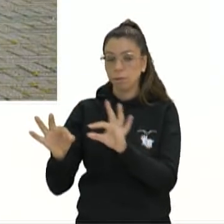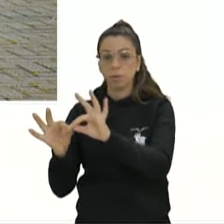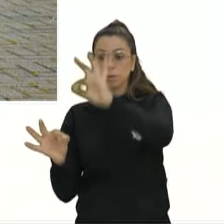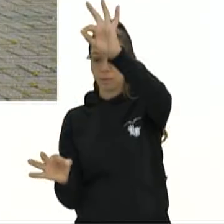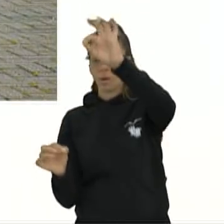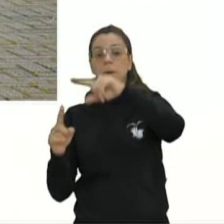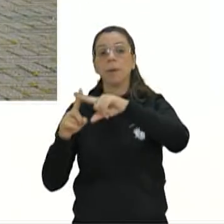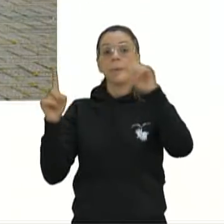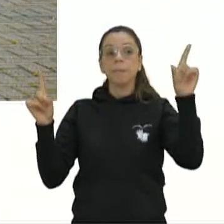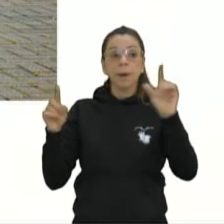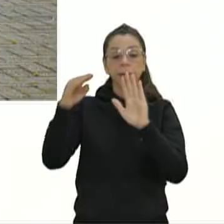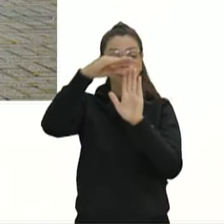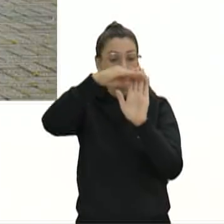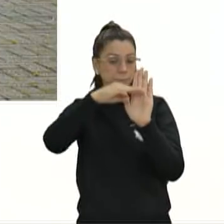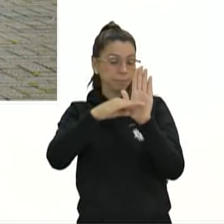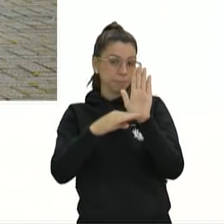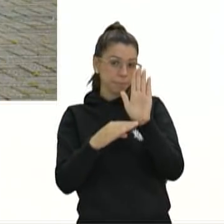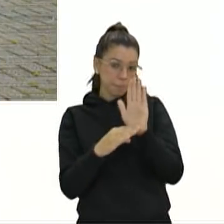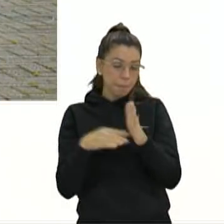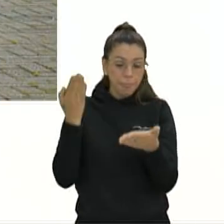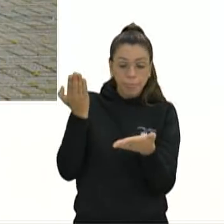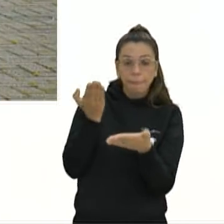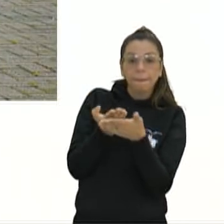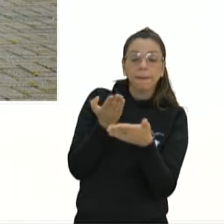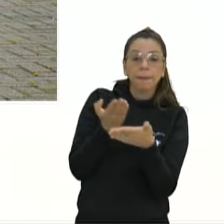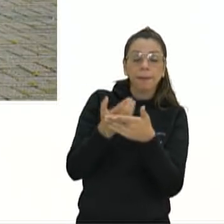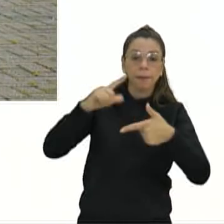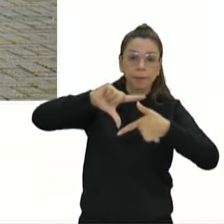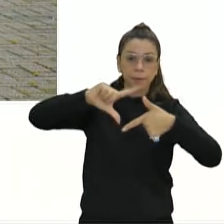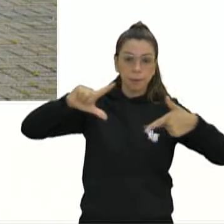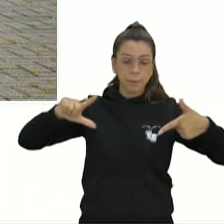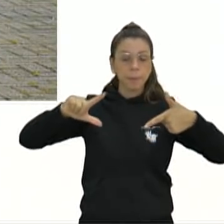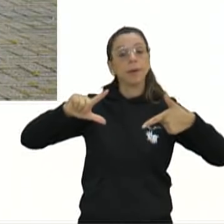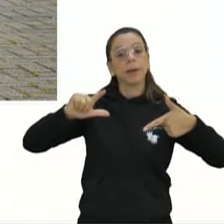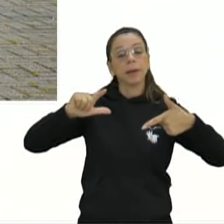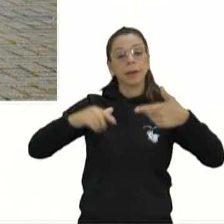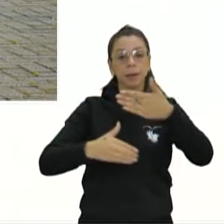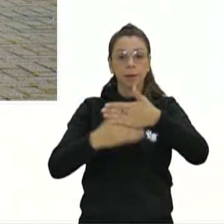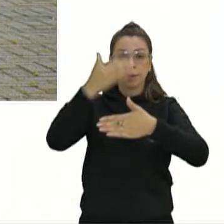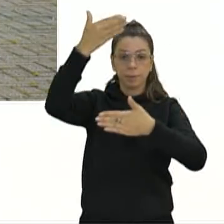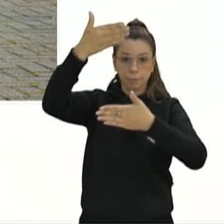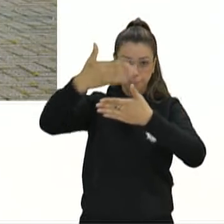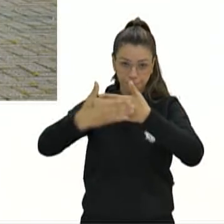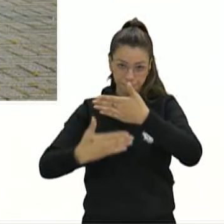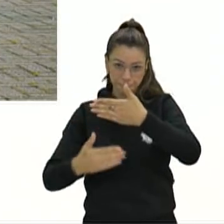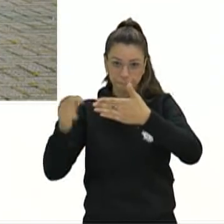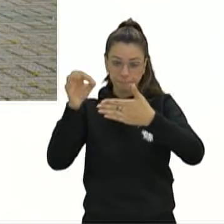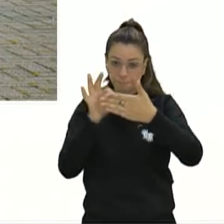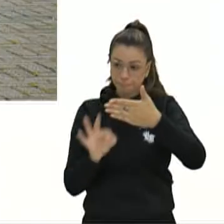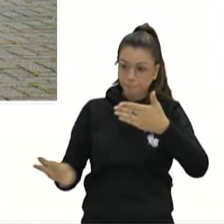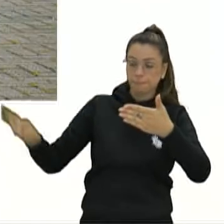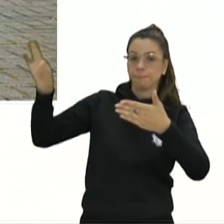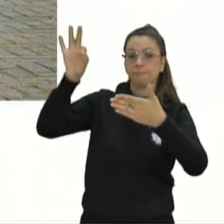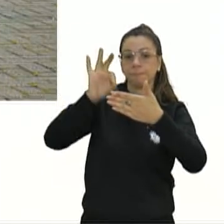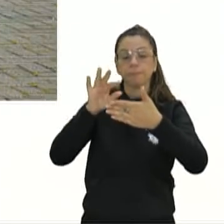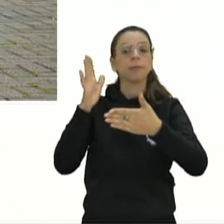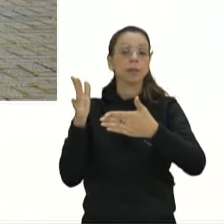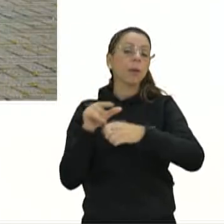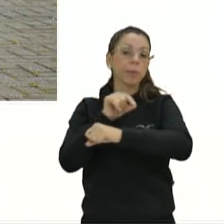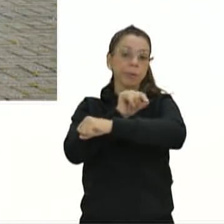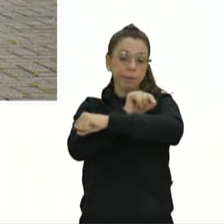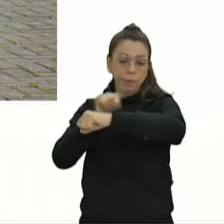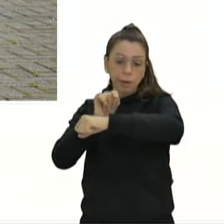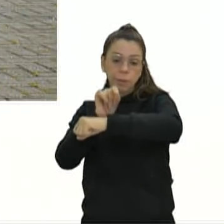elementos fazem parte lá do estudo da geometria plana na circunferência. Então vai ter o raio,